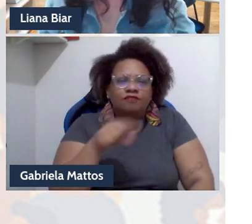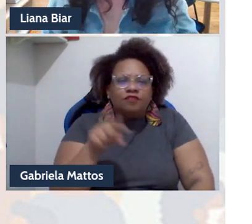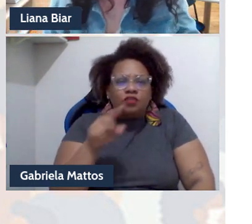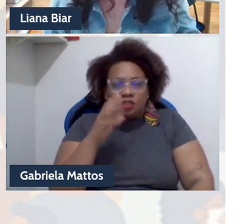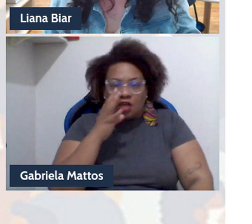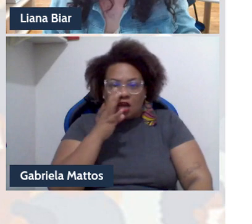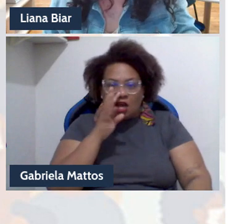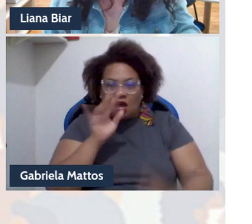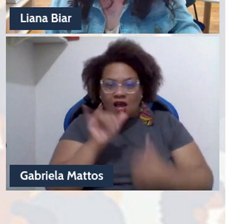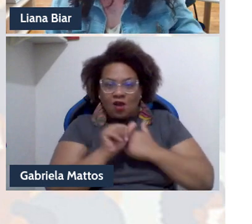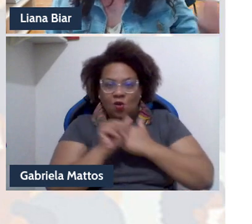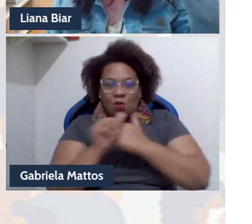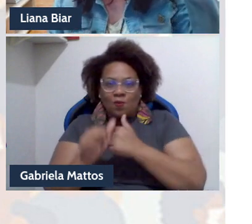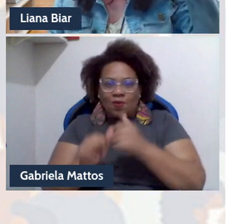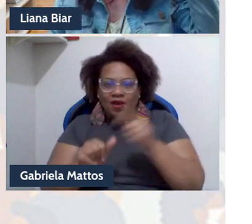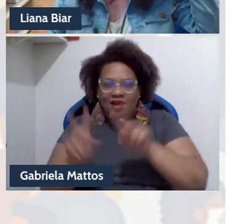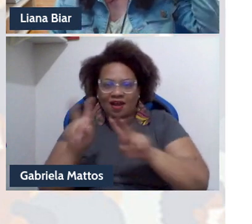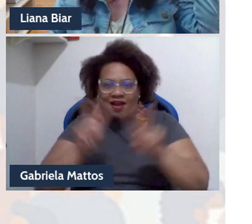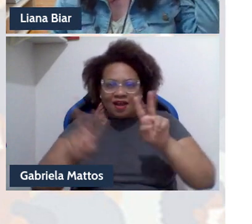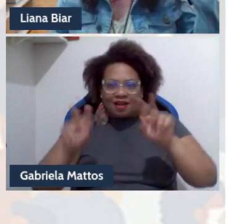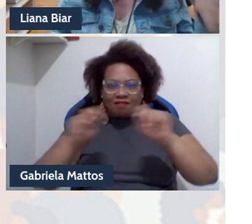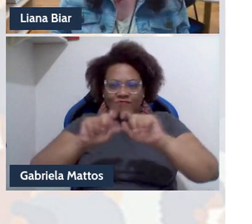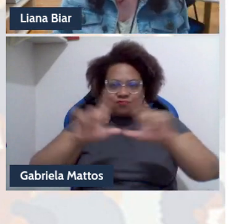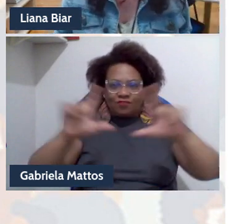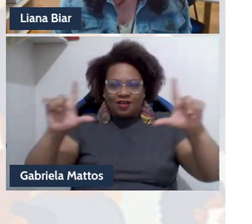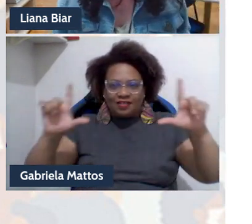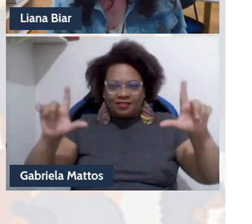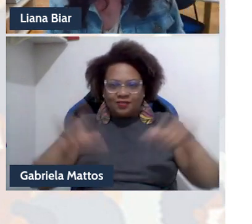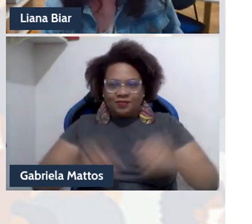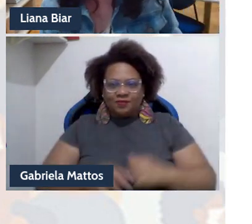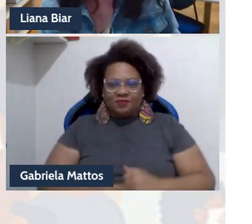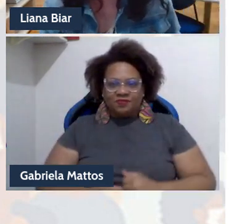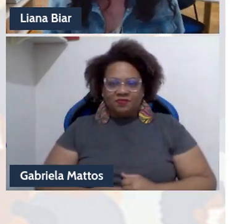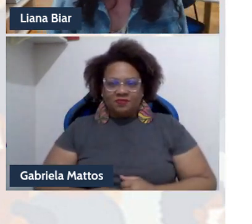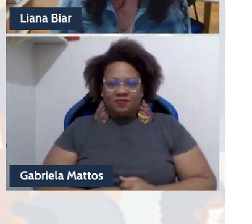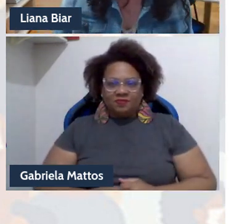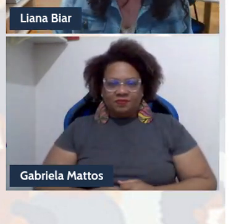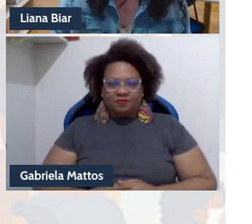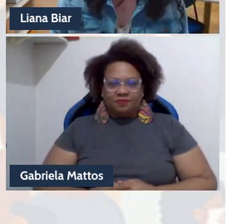acompanhem esse quadro que eu fiz aqui, né?